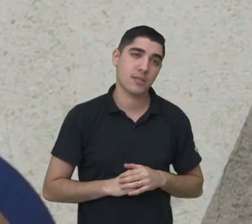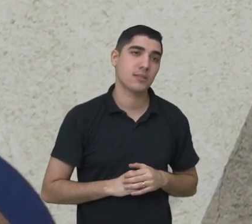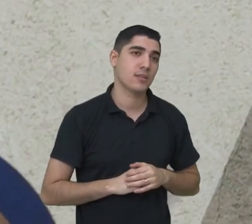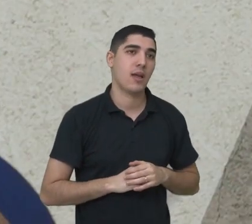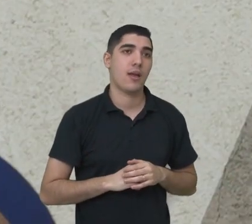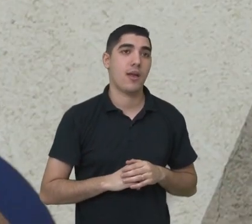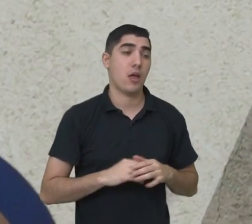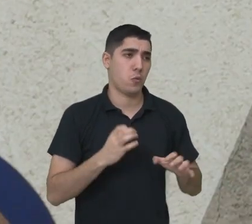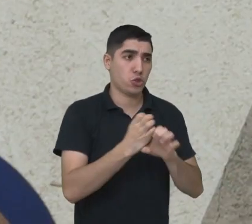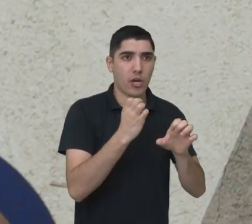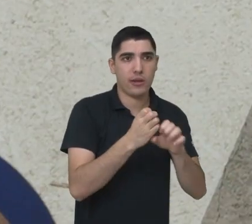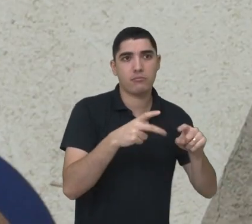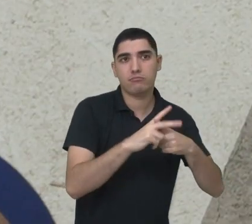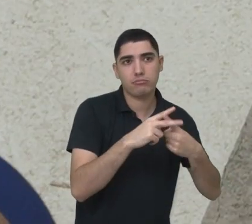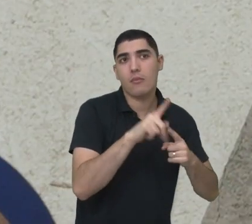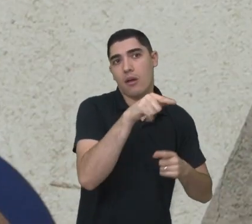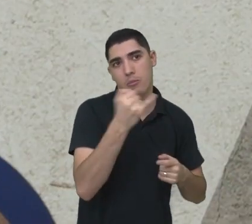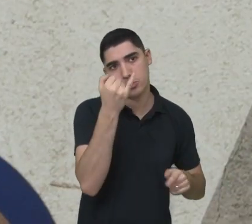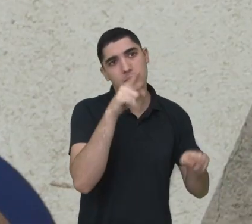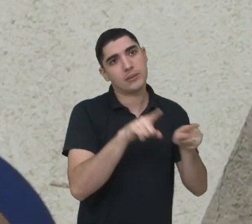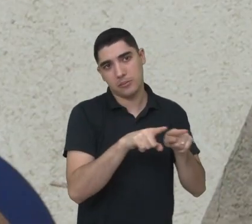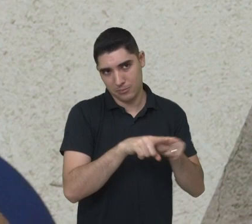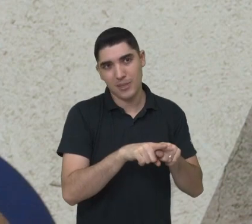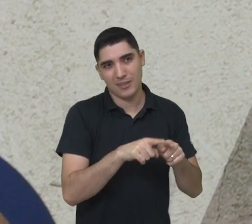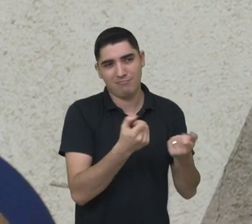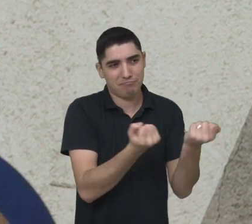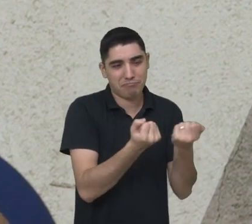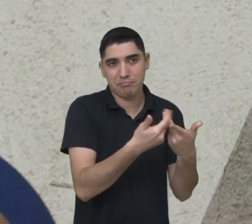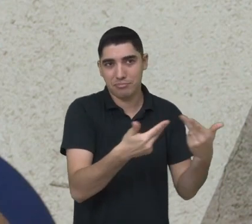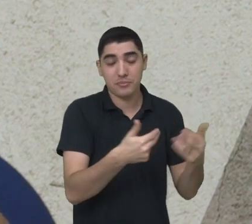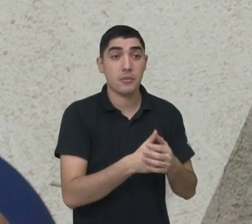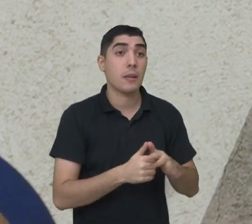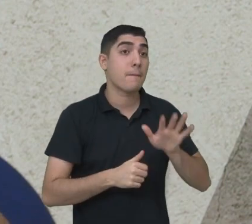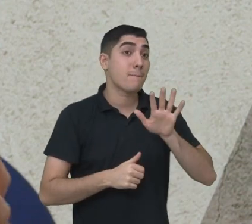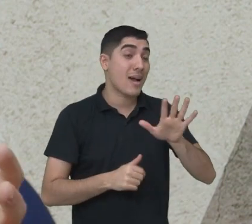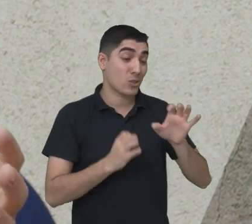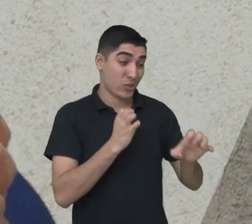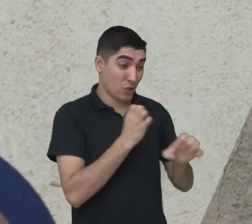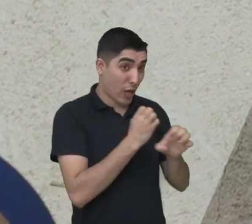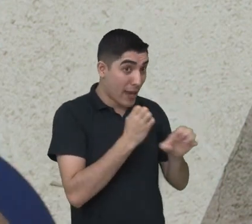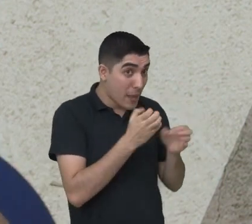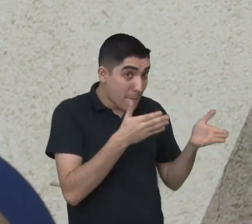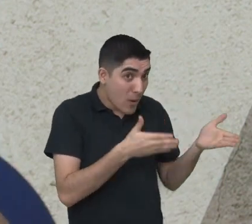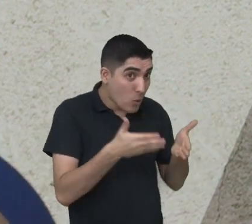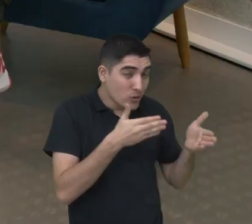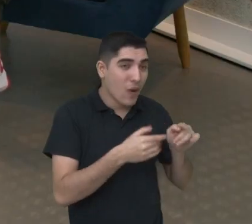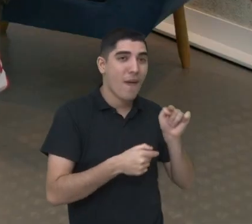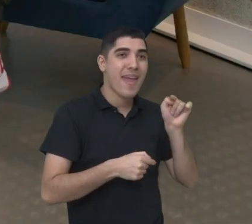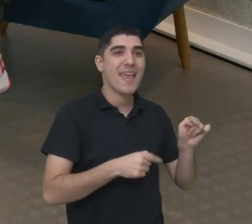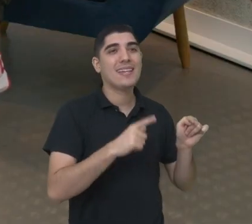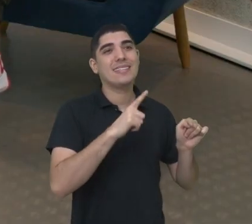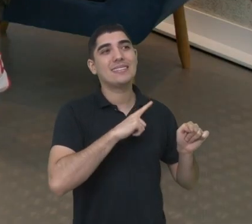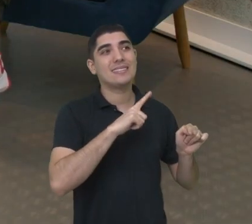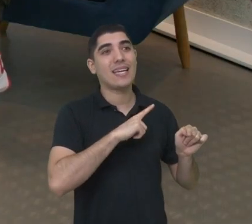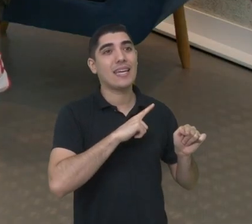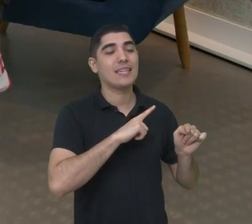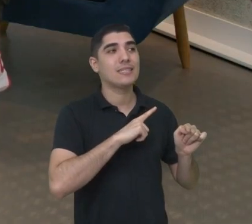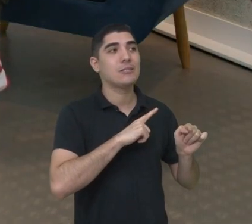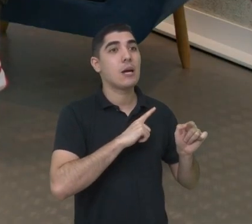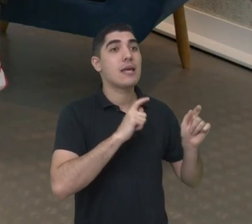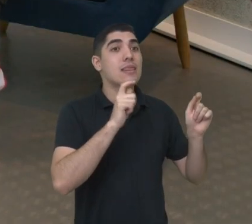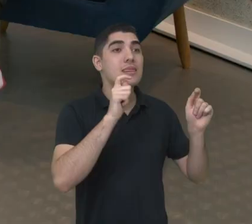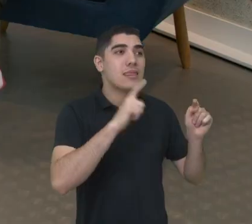o engenheiro automotivo também é importante, mas o engenheiro da produção, ele acaba tendo um trânsito, né? Ele tem um trânsito em todas as